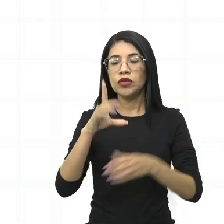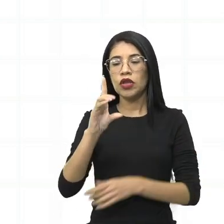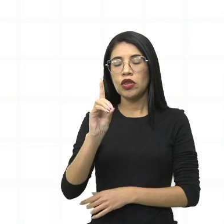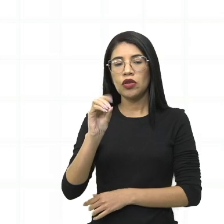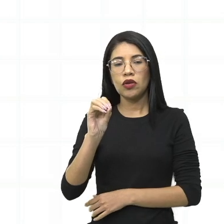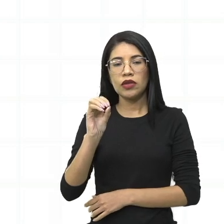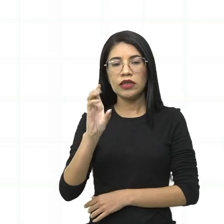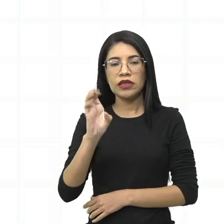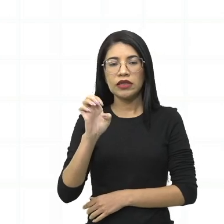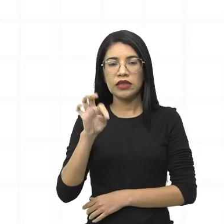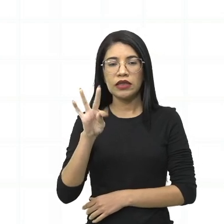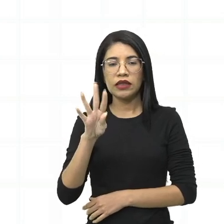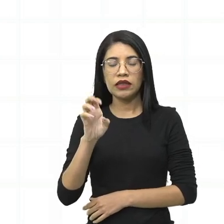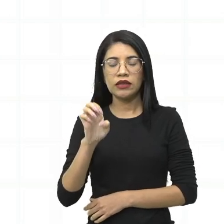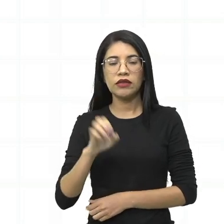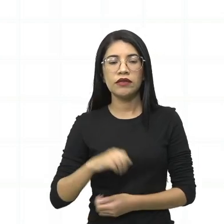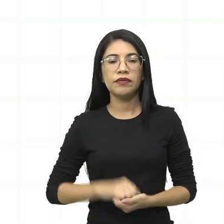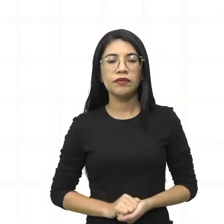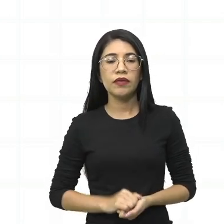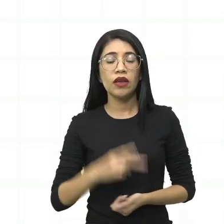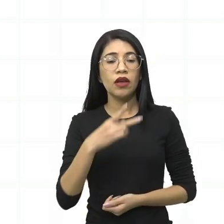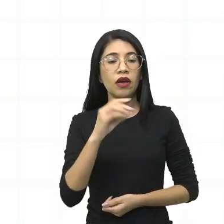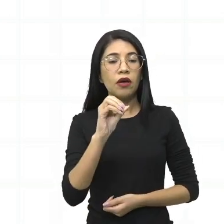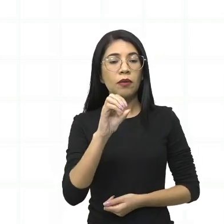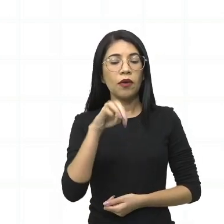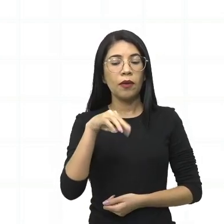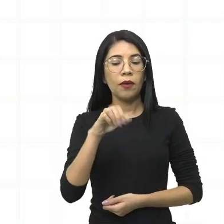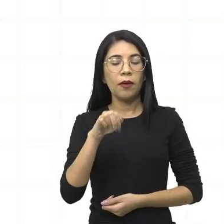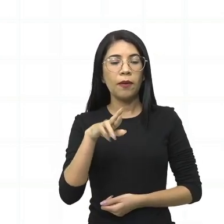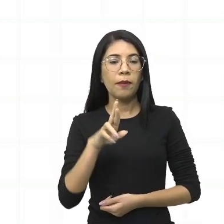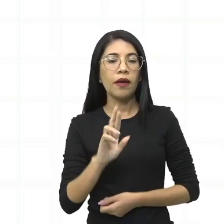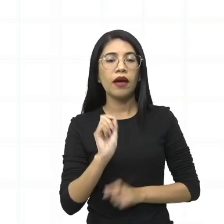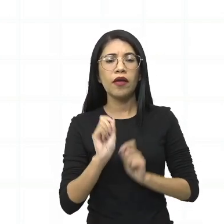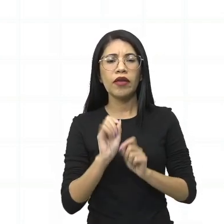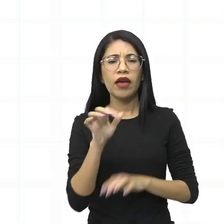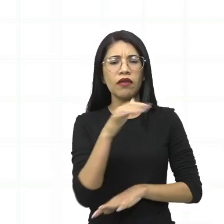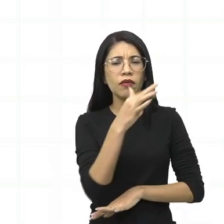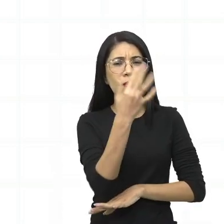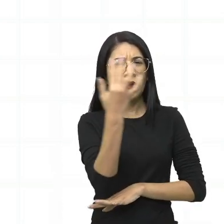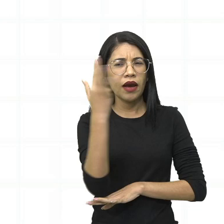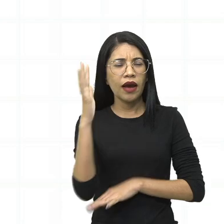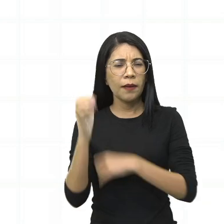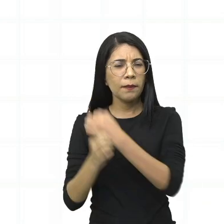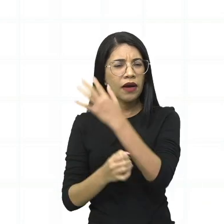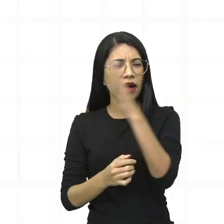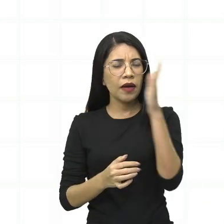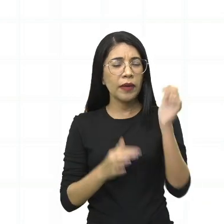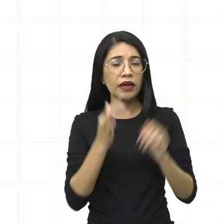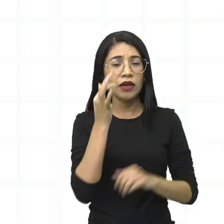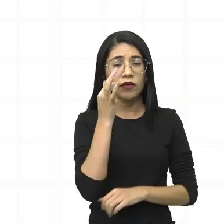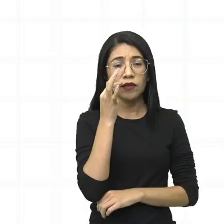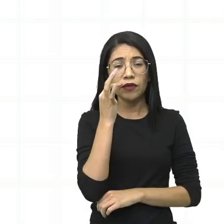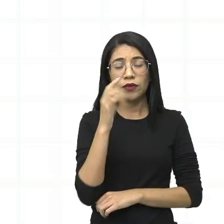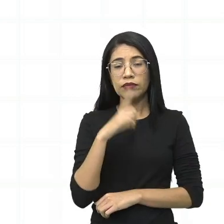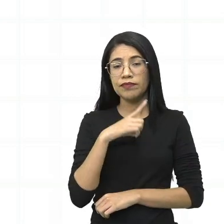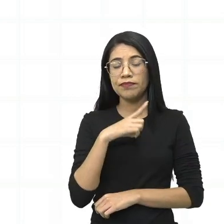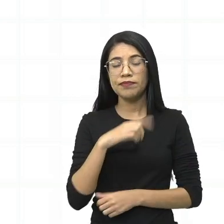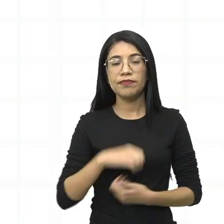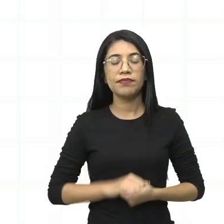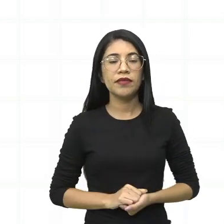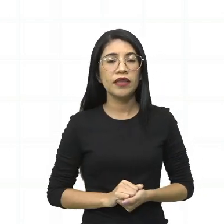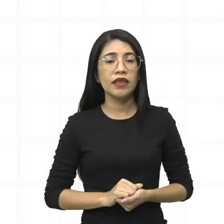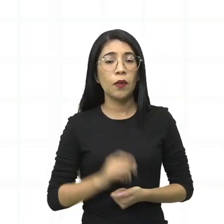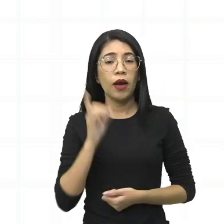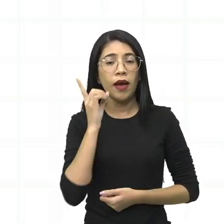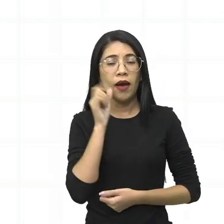de professores. Pomar faz referência às árvores frutíferas. Então, fulano foi